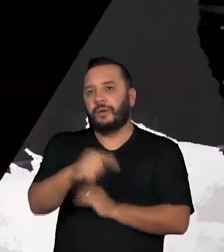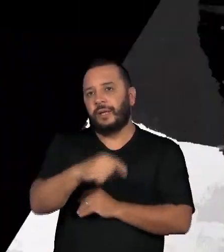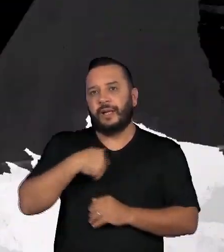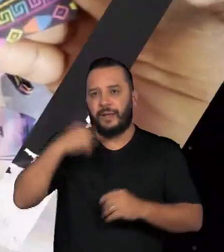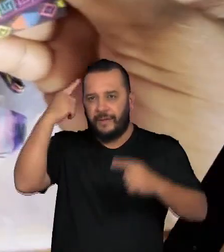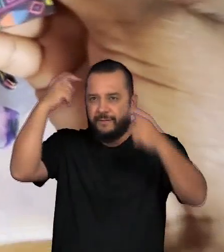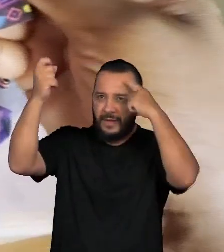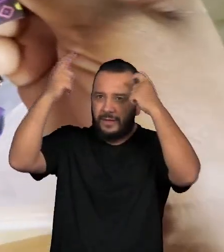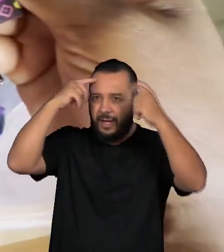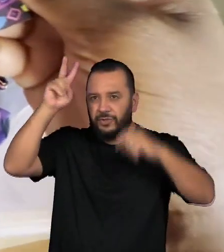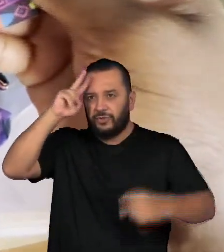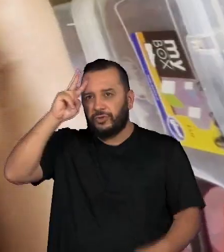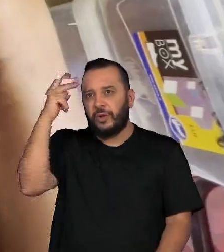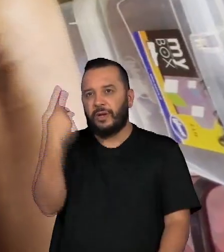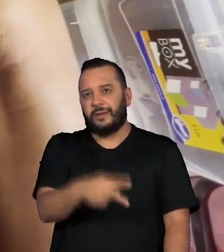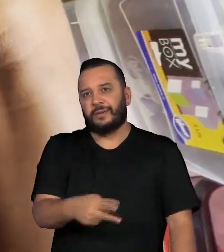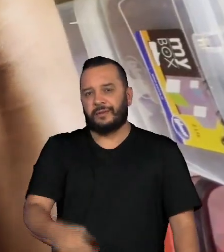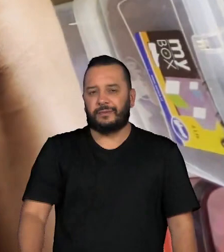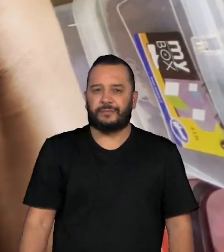narrativas.